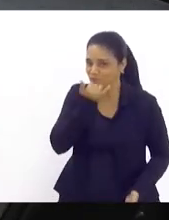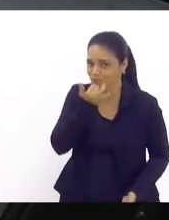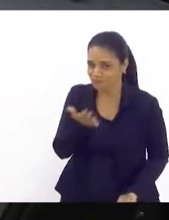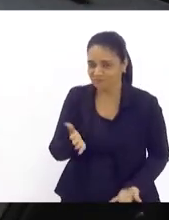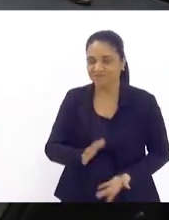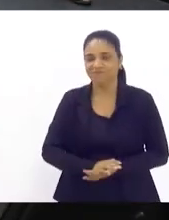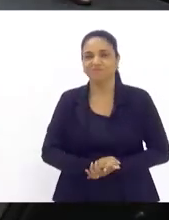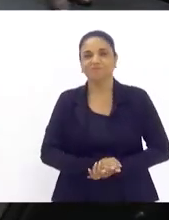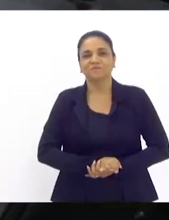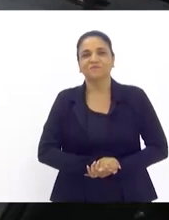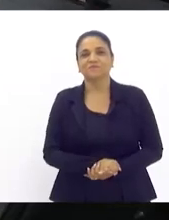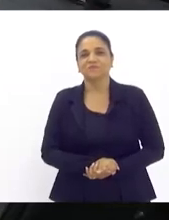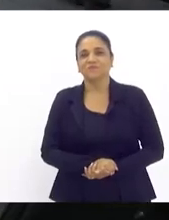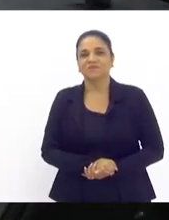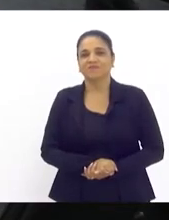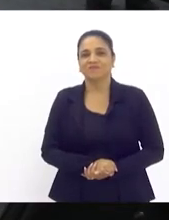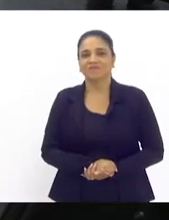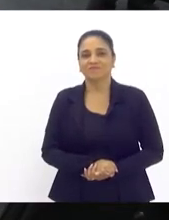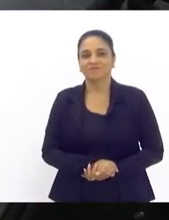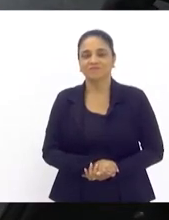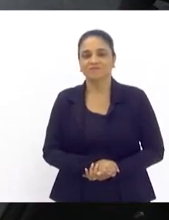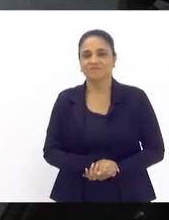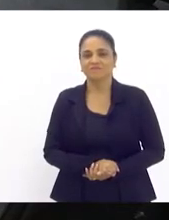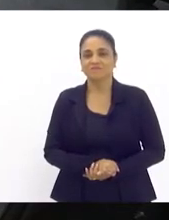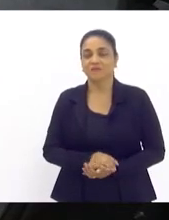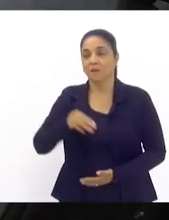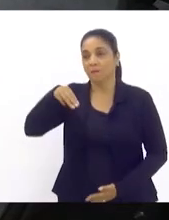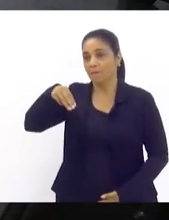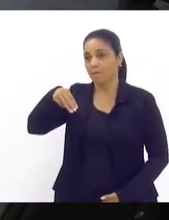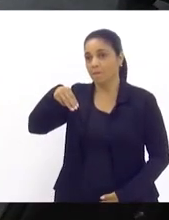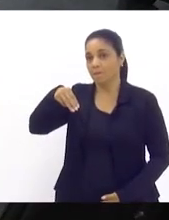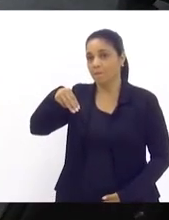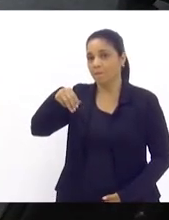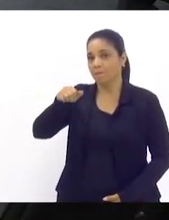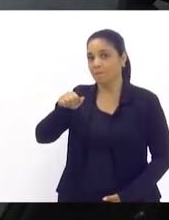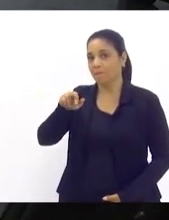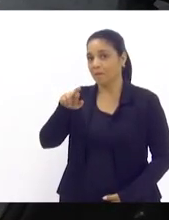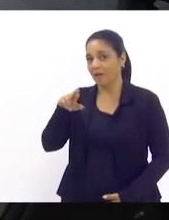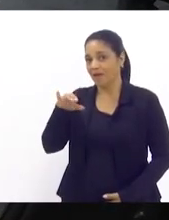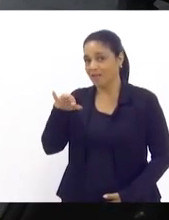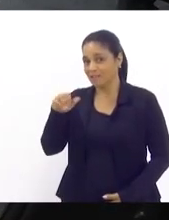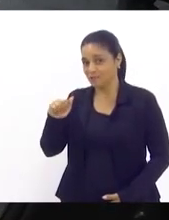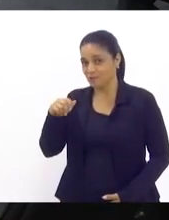Tá bom, vai lá. Eu chamei Márcio Pacheco, ele deve estar lembrando de mim agora.